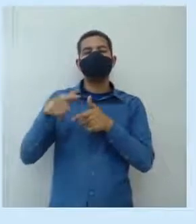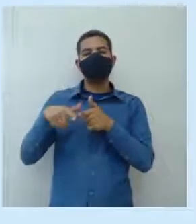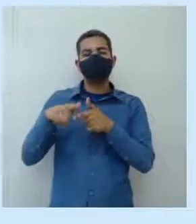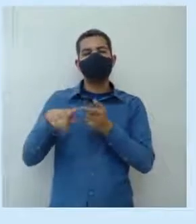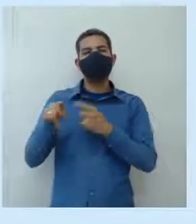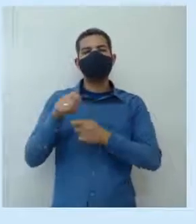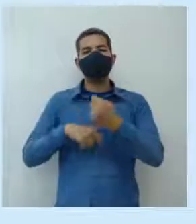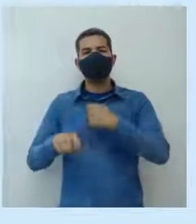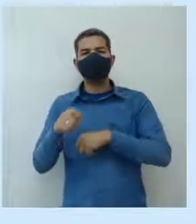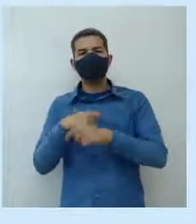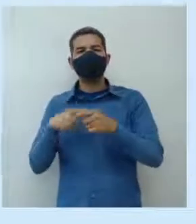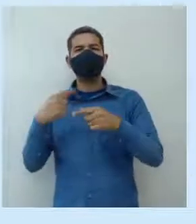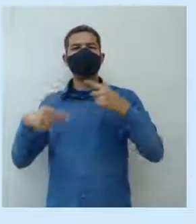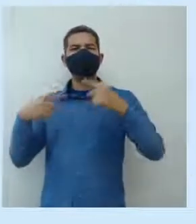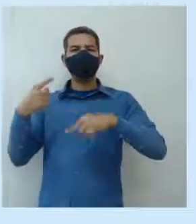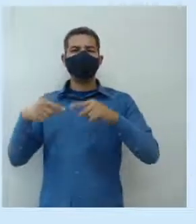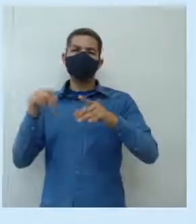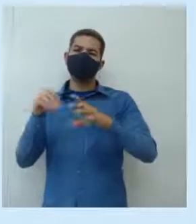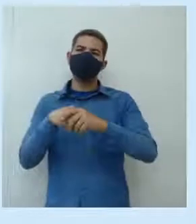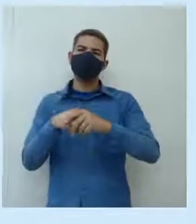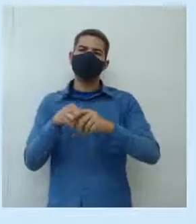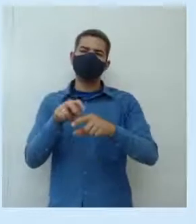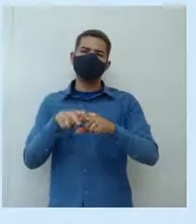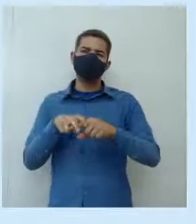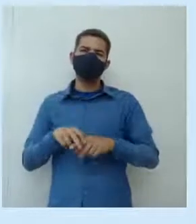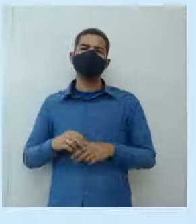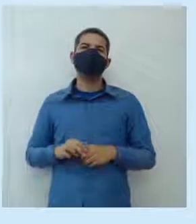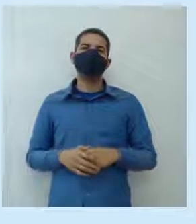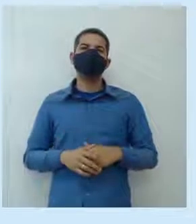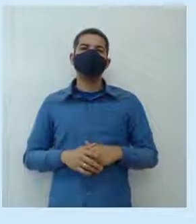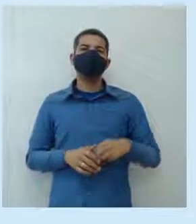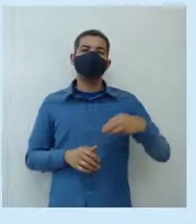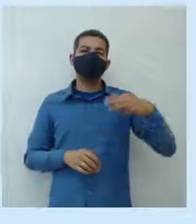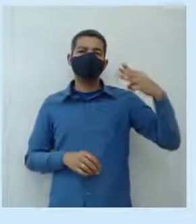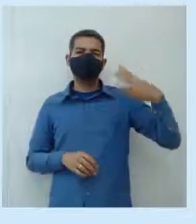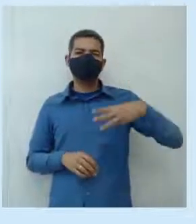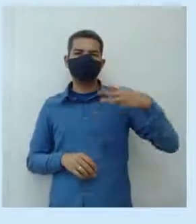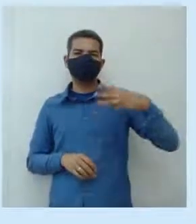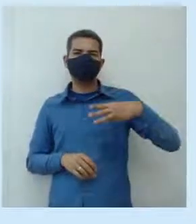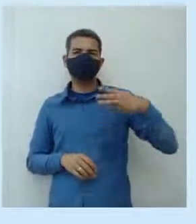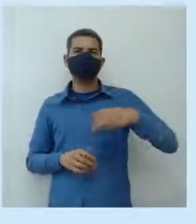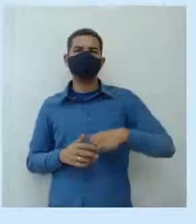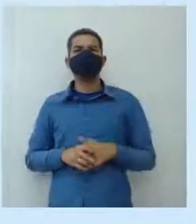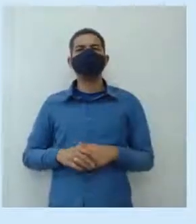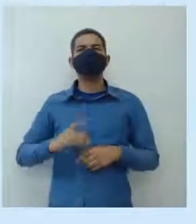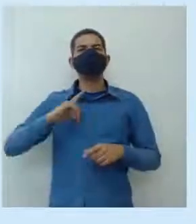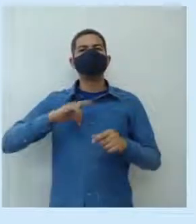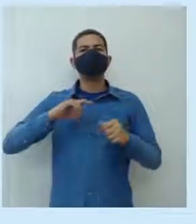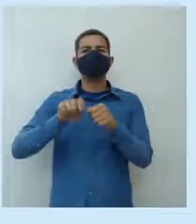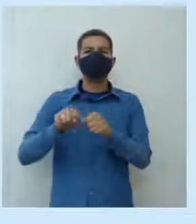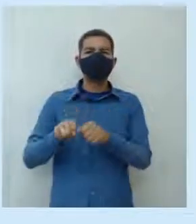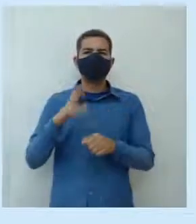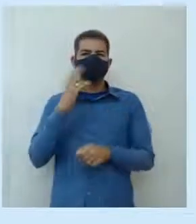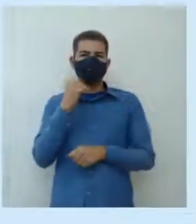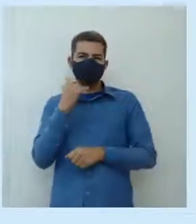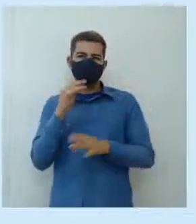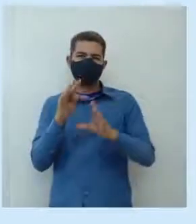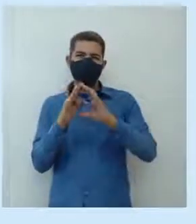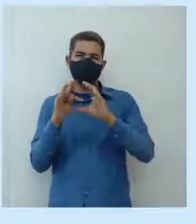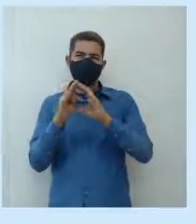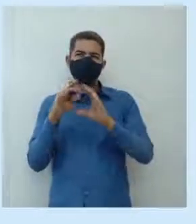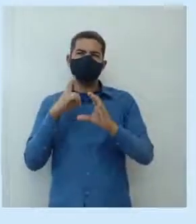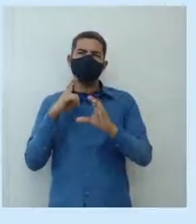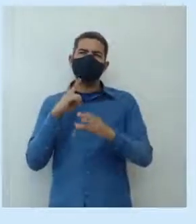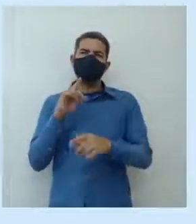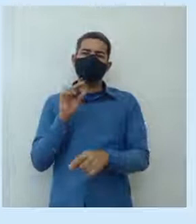e político aí dentro dessa causa. O terceiro ponto, a gente vai ver aí os produtores de alimentos transgênicos que